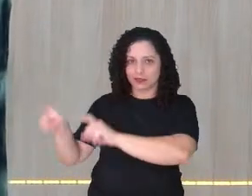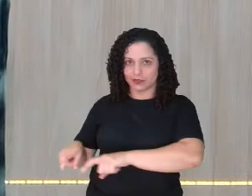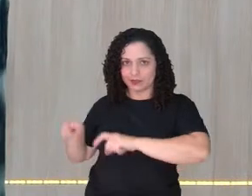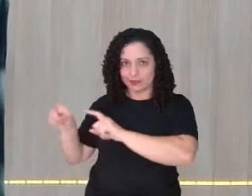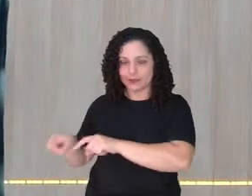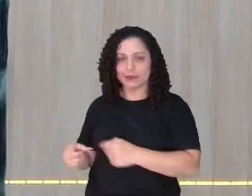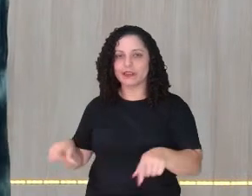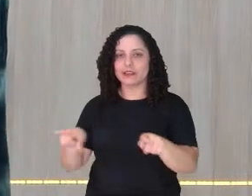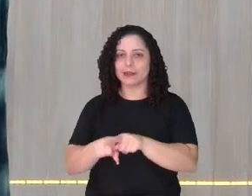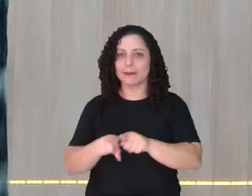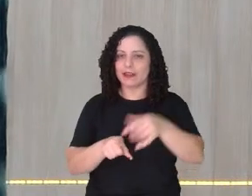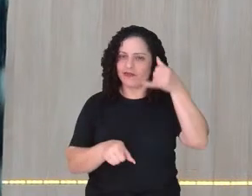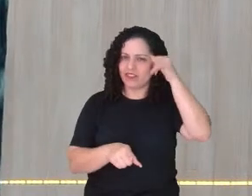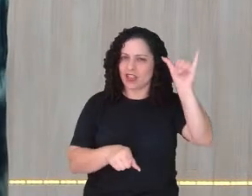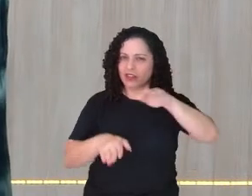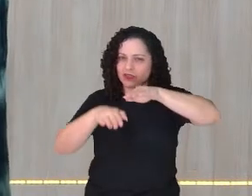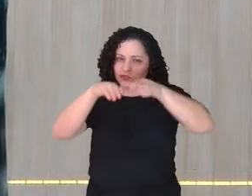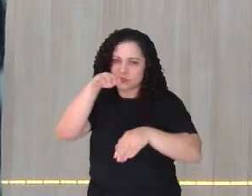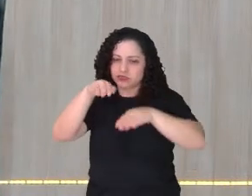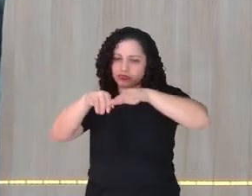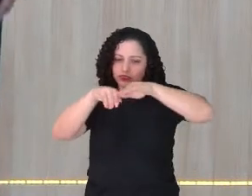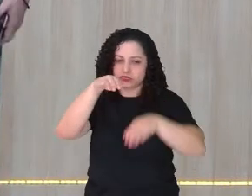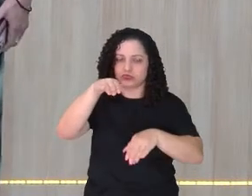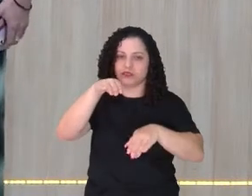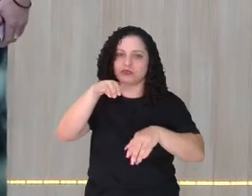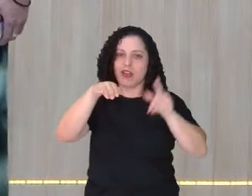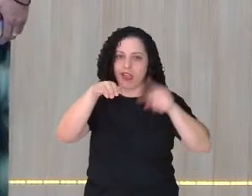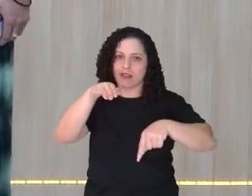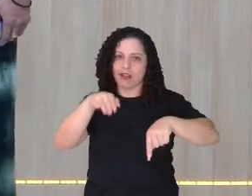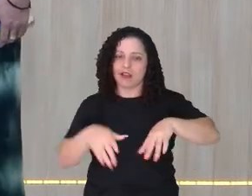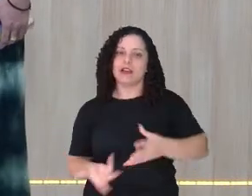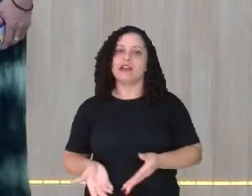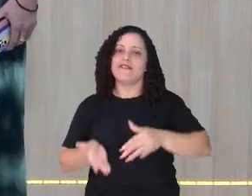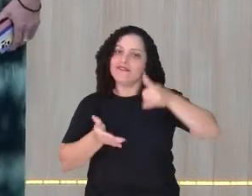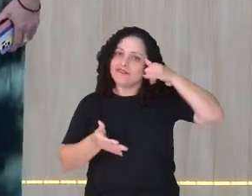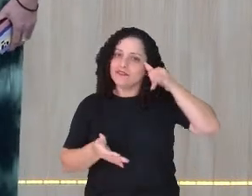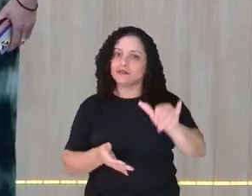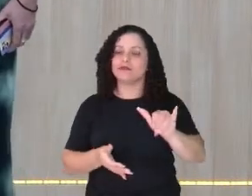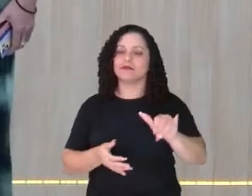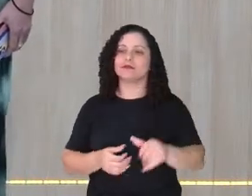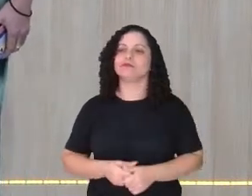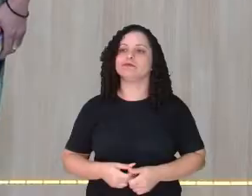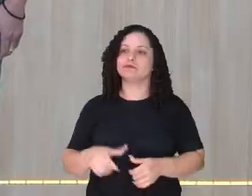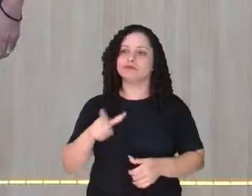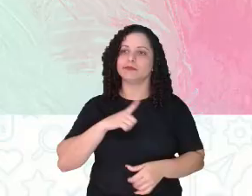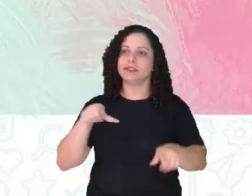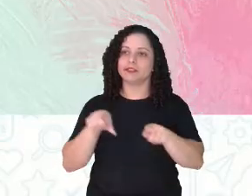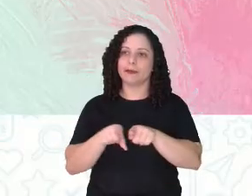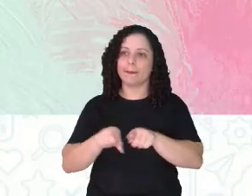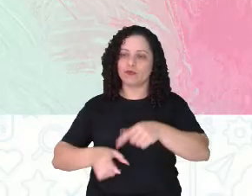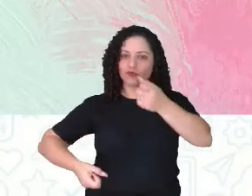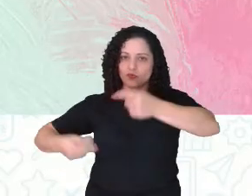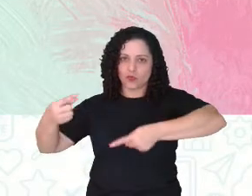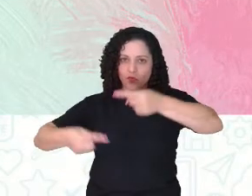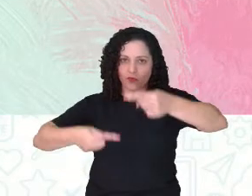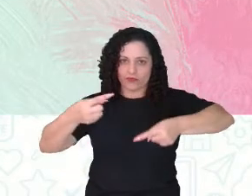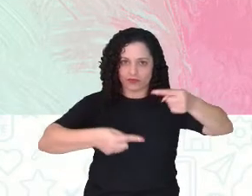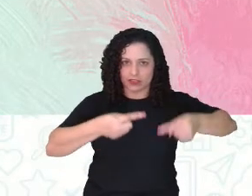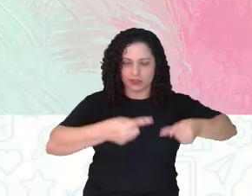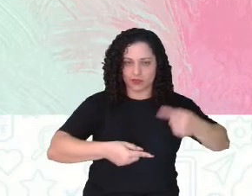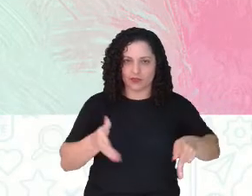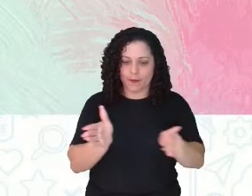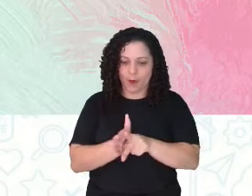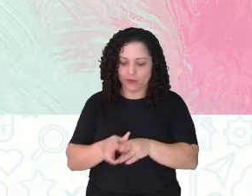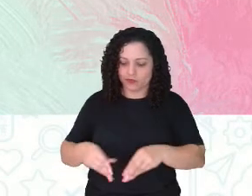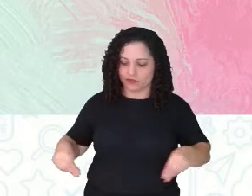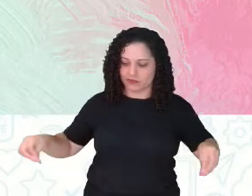também está combatendo com as desigualdades, certo? E aí, olha, os conflitos de terra, né? Os conflitos de